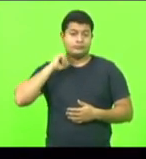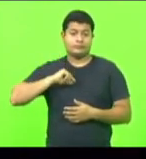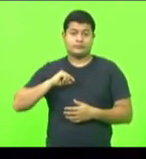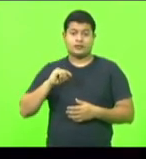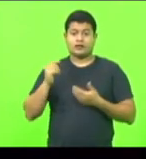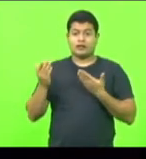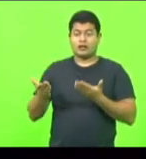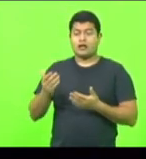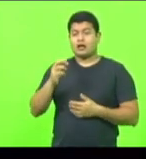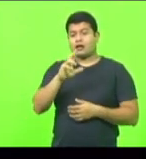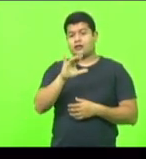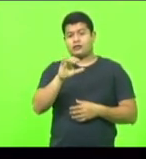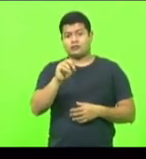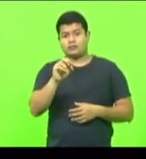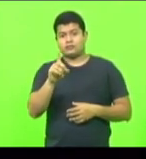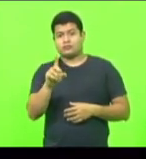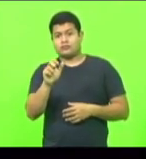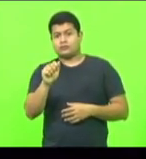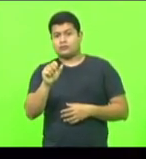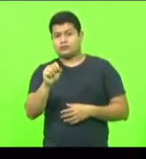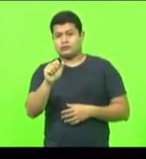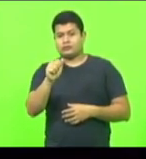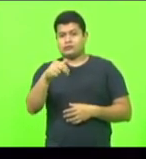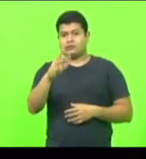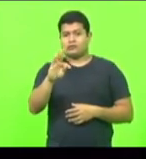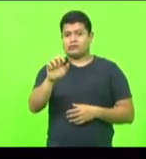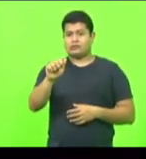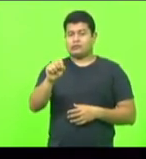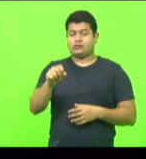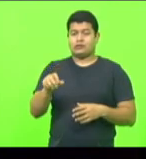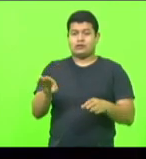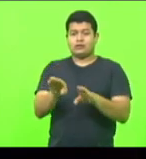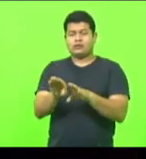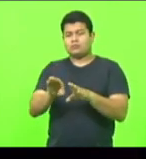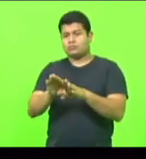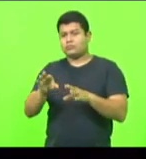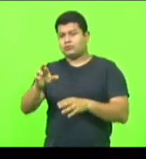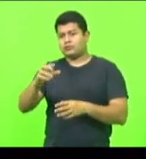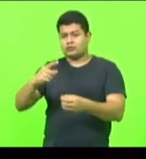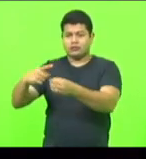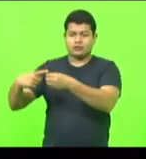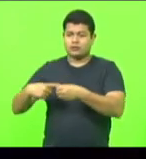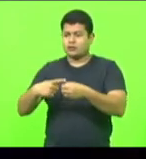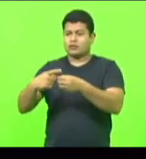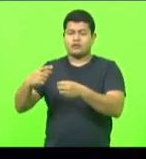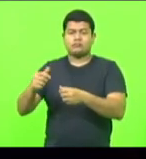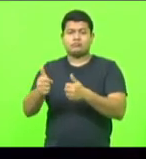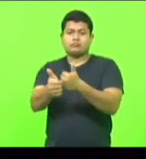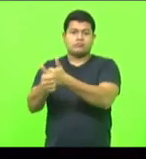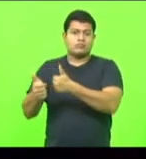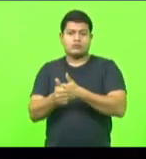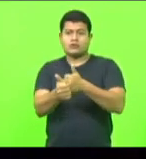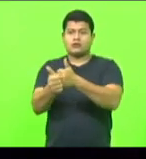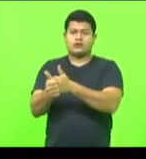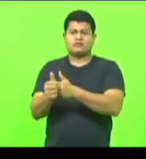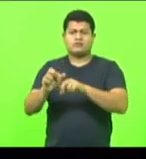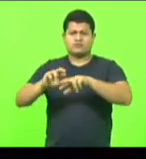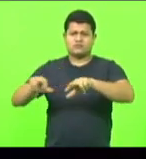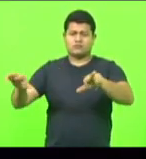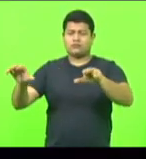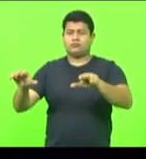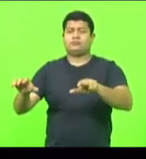Antas, congregando as regiões de Caçador, de Videira, de Joaçaba, de Curitibanos, enfim, todos